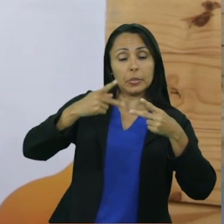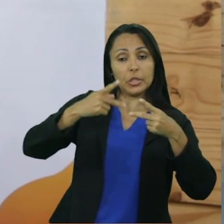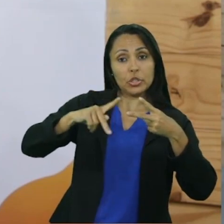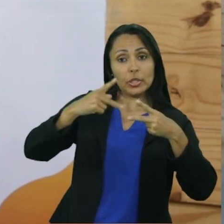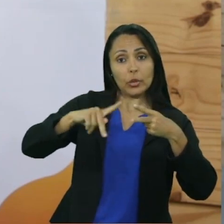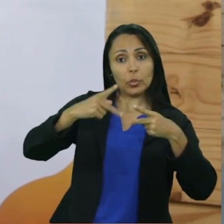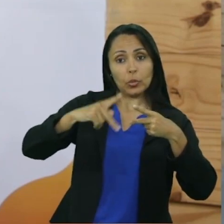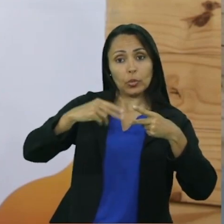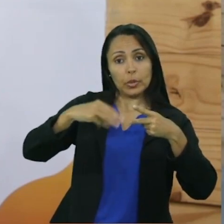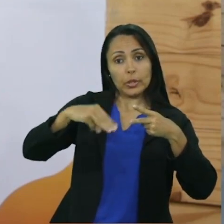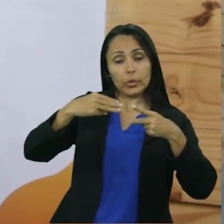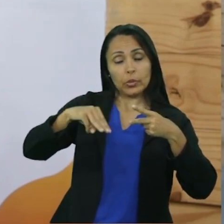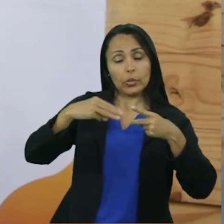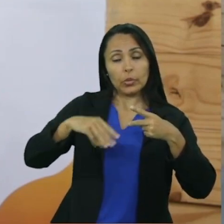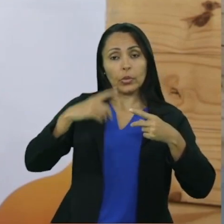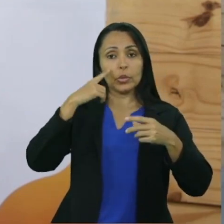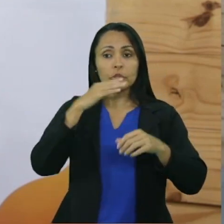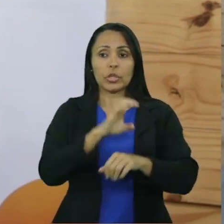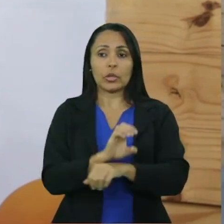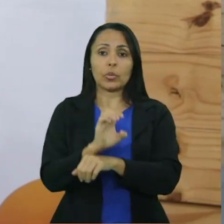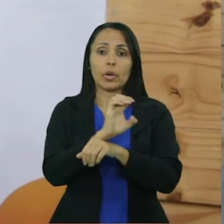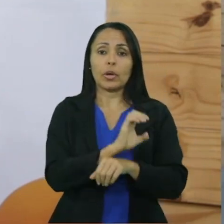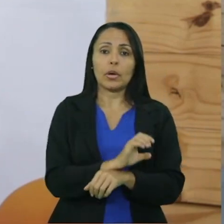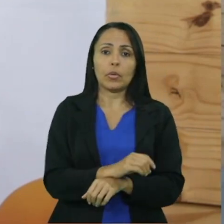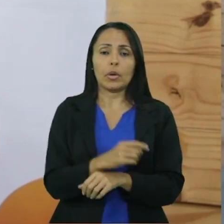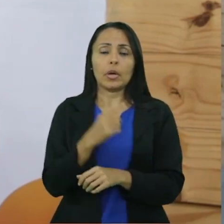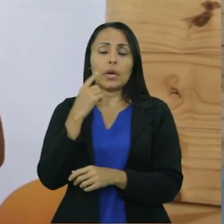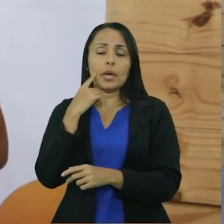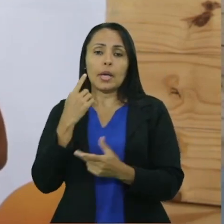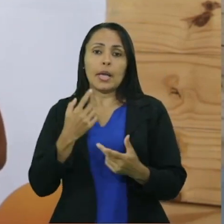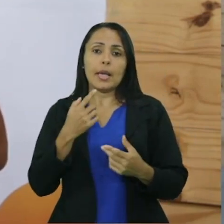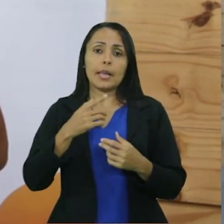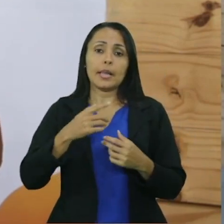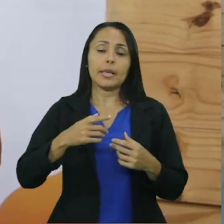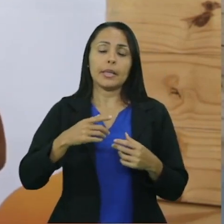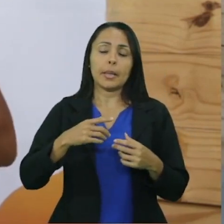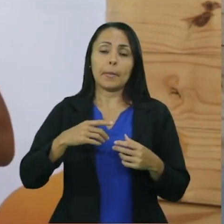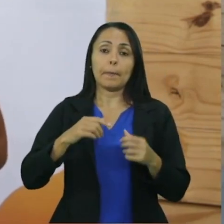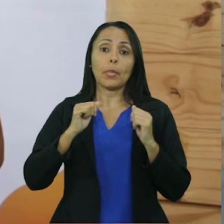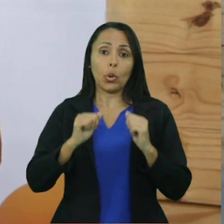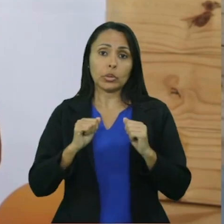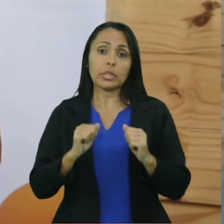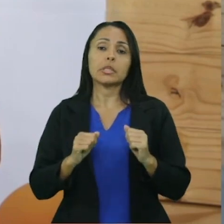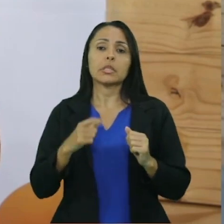públicos, eles são auditáveis, né, e eles devem estar todos